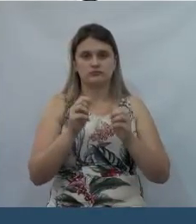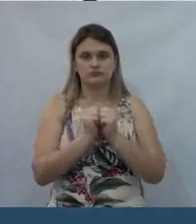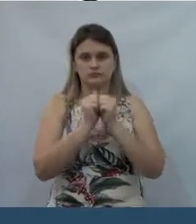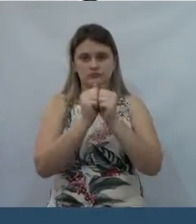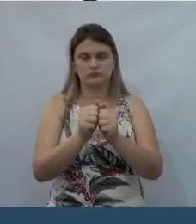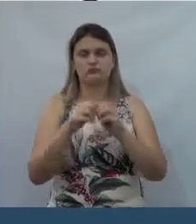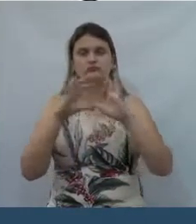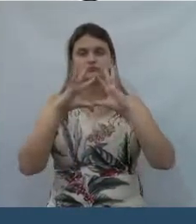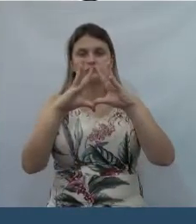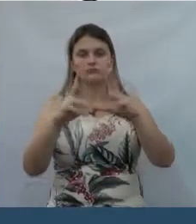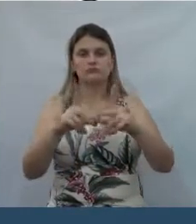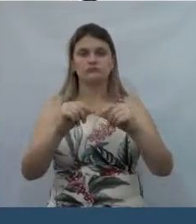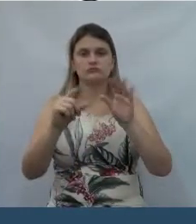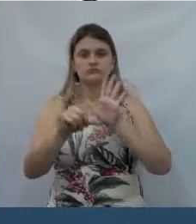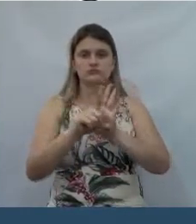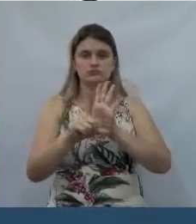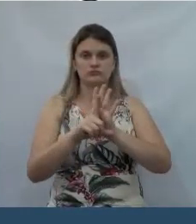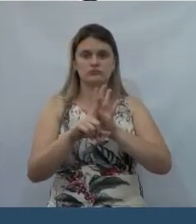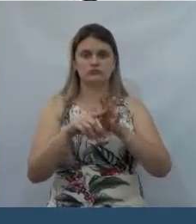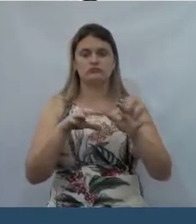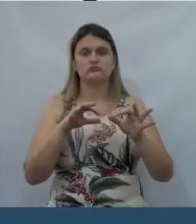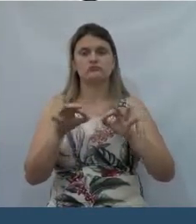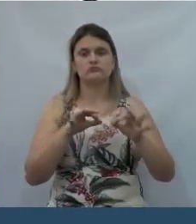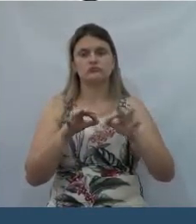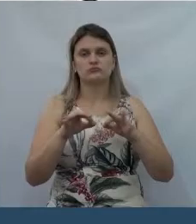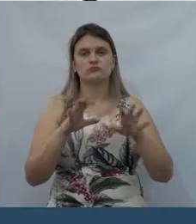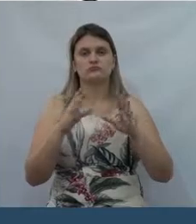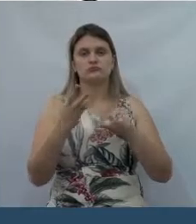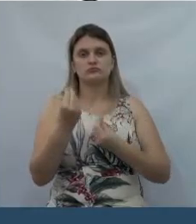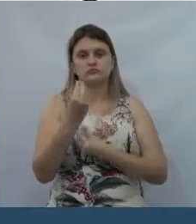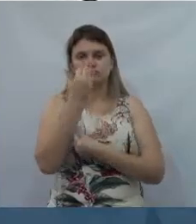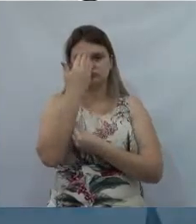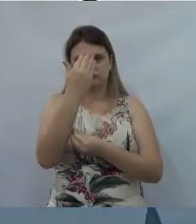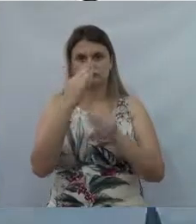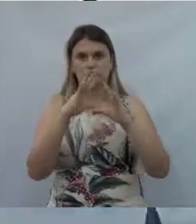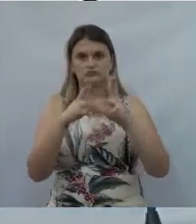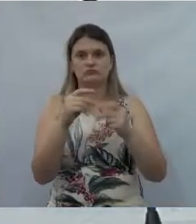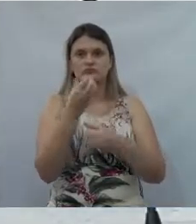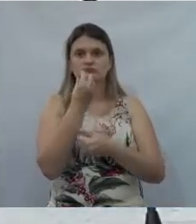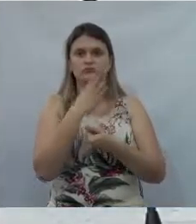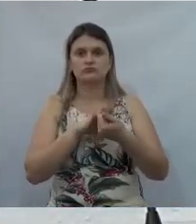de todo o Legislativo, do Executivo. Muito obrigado a todos. Uma boa noite.